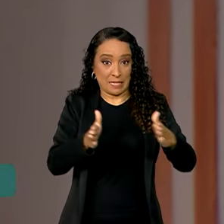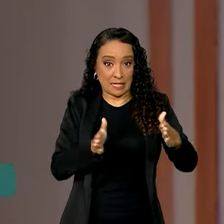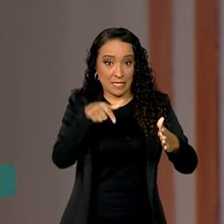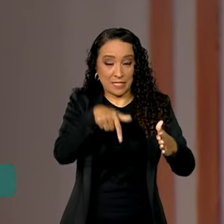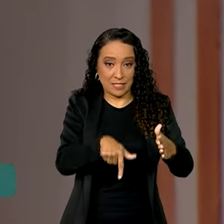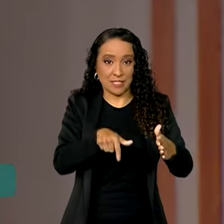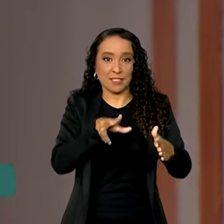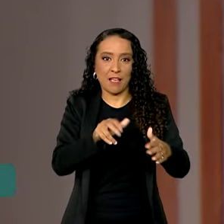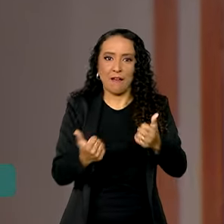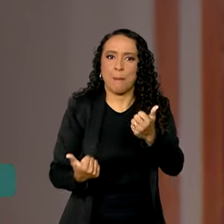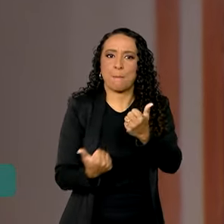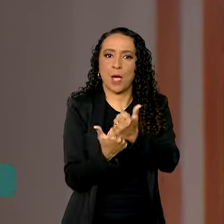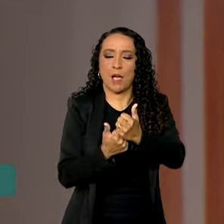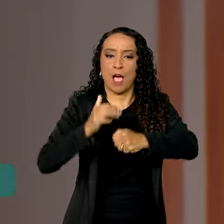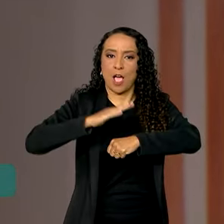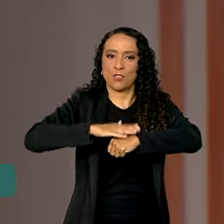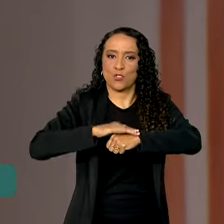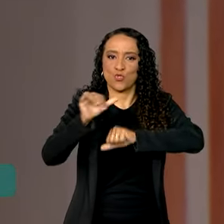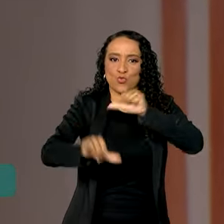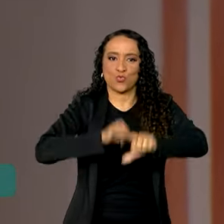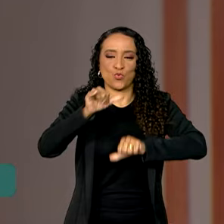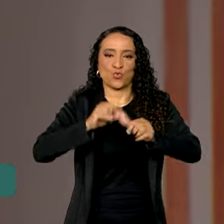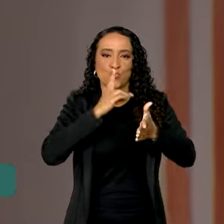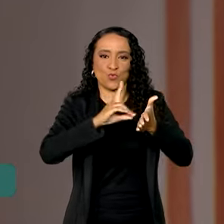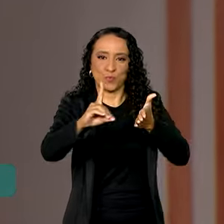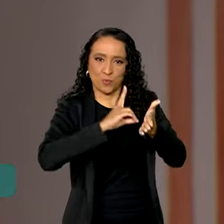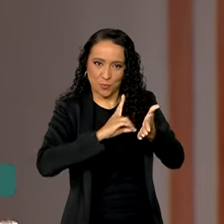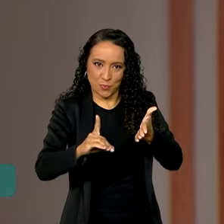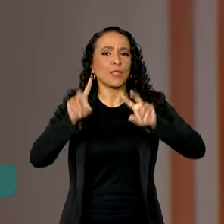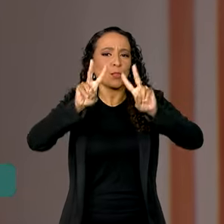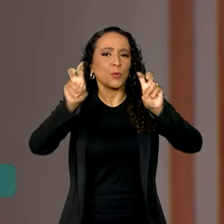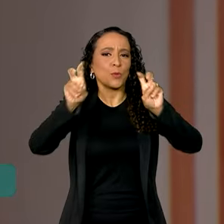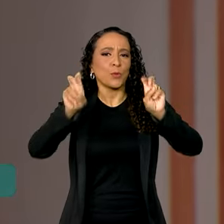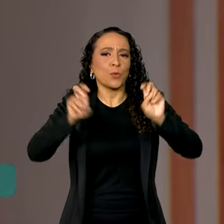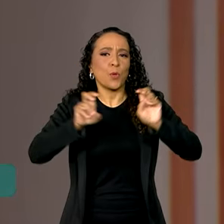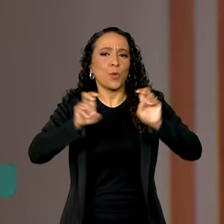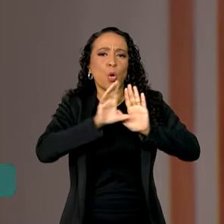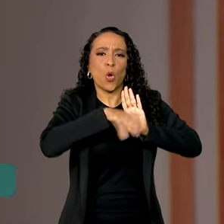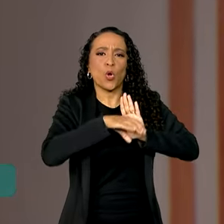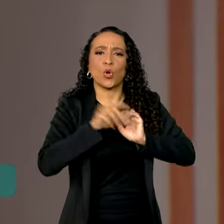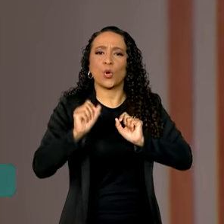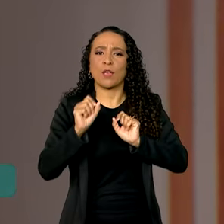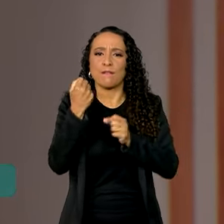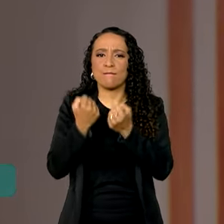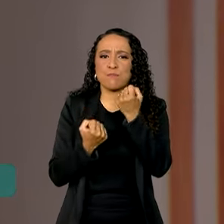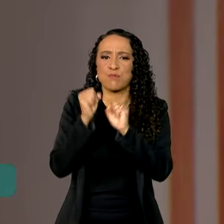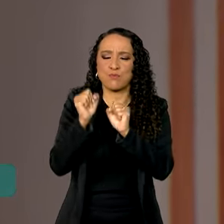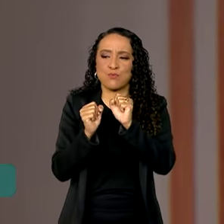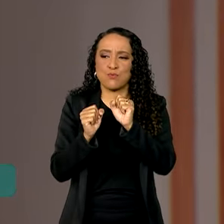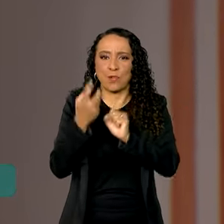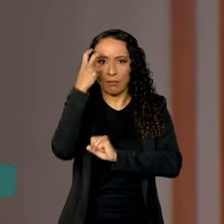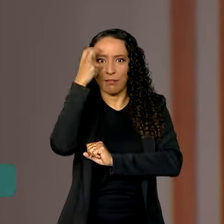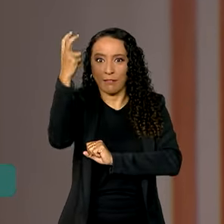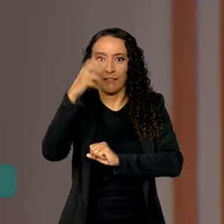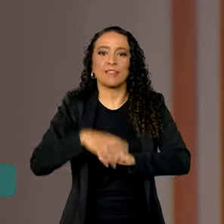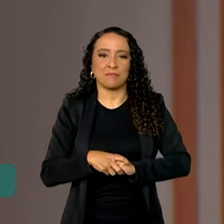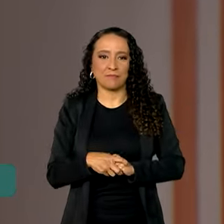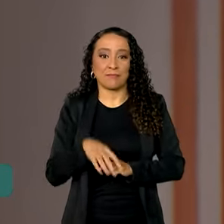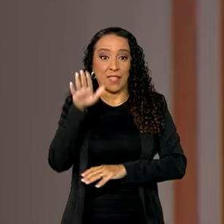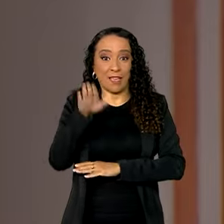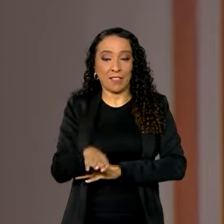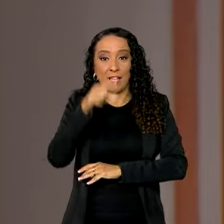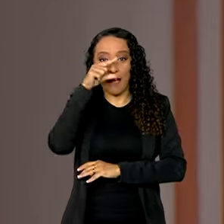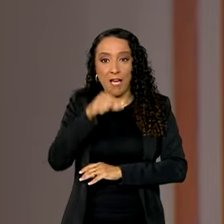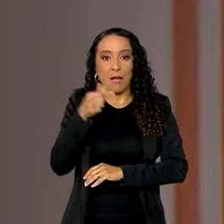Nessa nova fase, serão apoiadas as ações de transformação digital dentro do conceito de fábricas inteligentes.